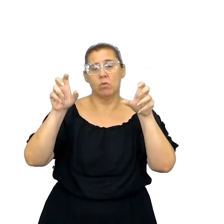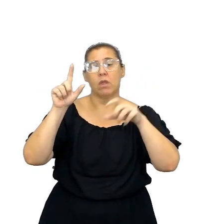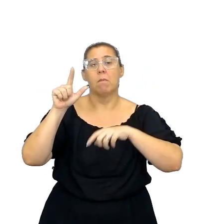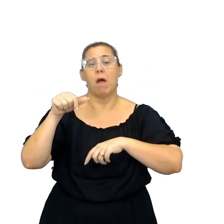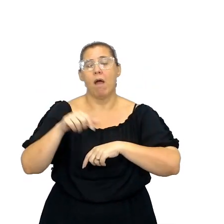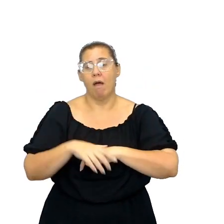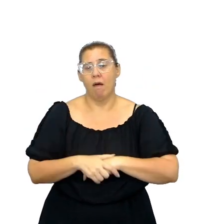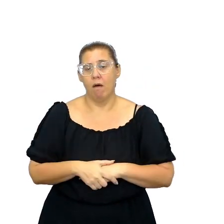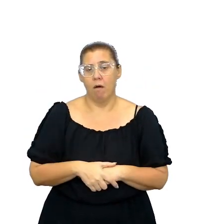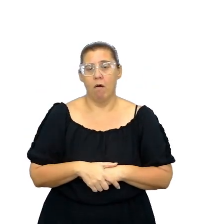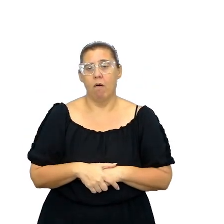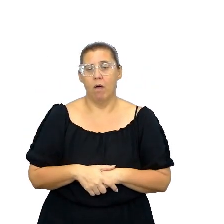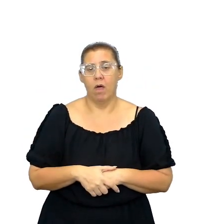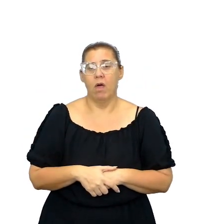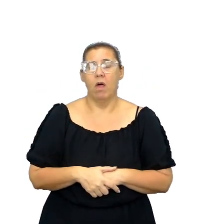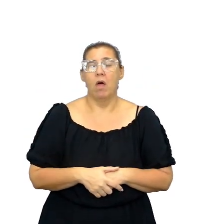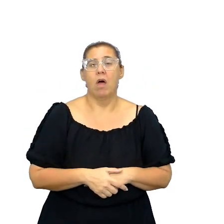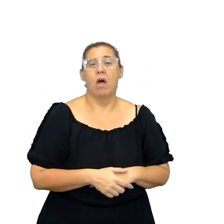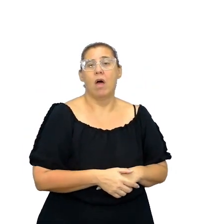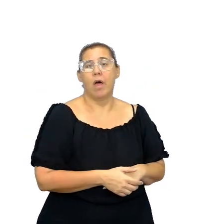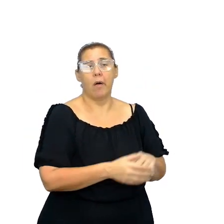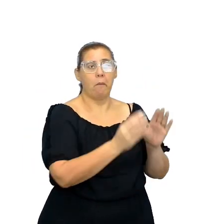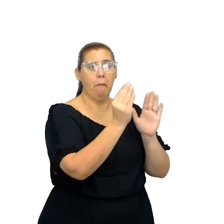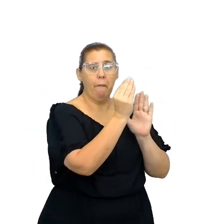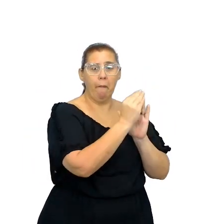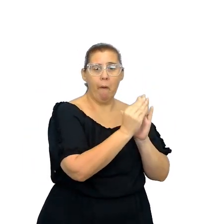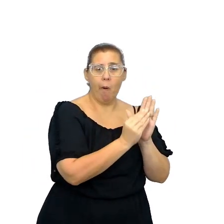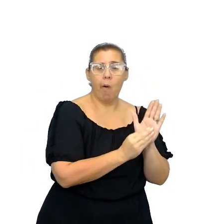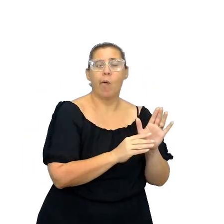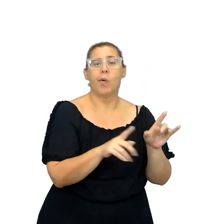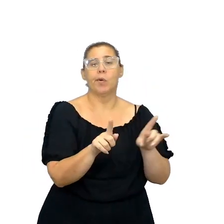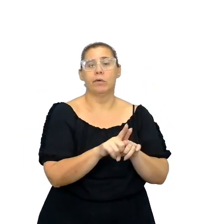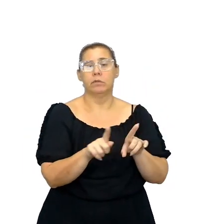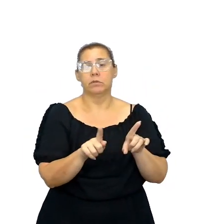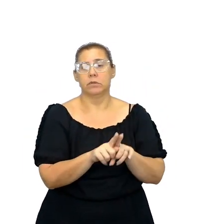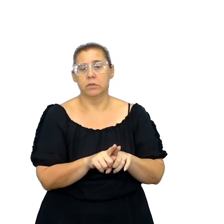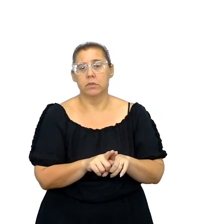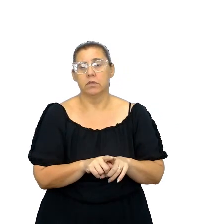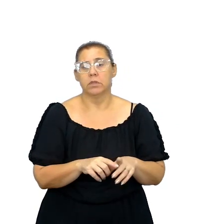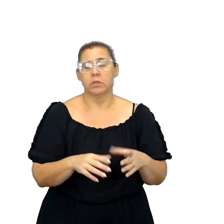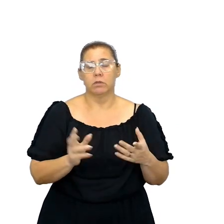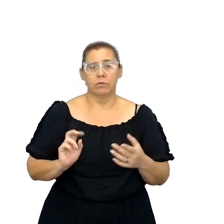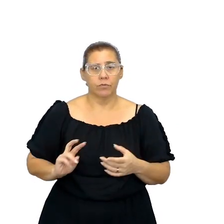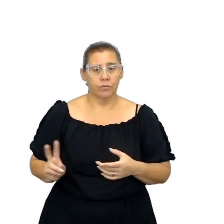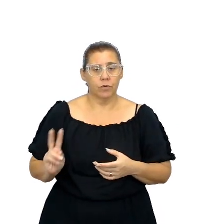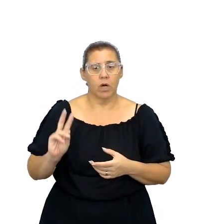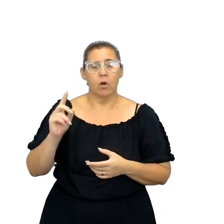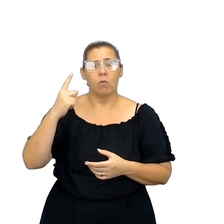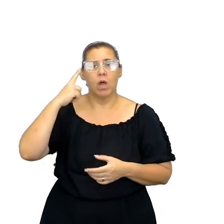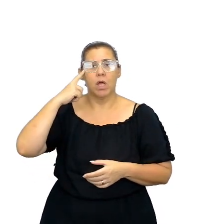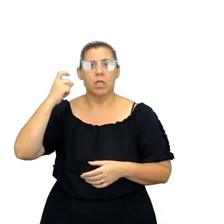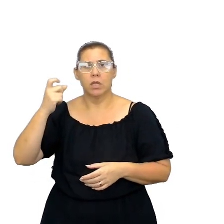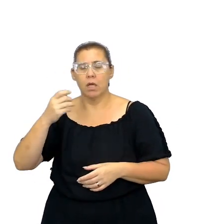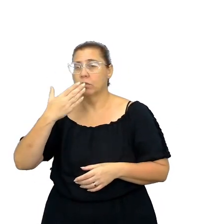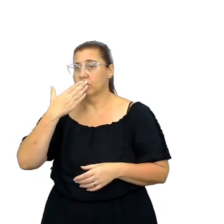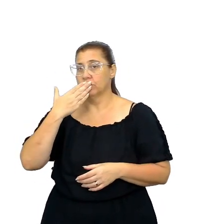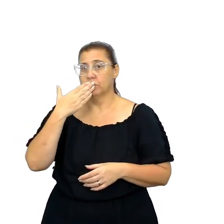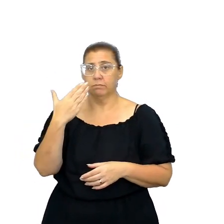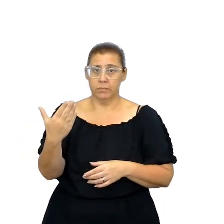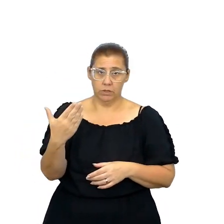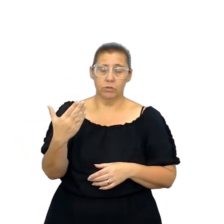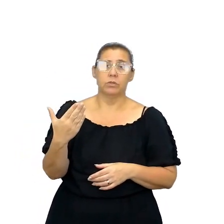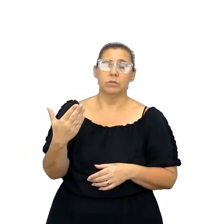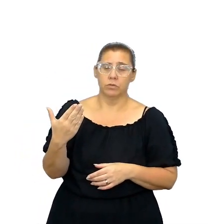tema, que é o conteúdo mais essa apreciação de valor, né, nos dirige para a ideia de uma